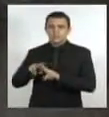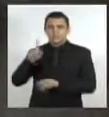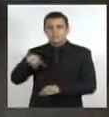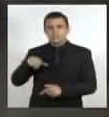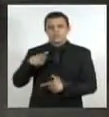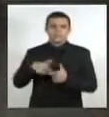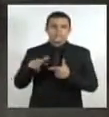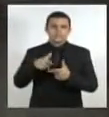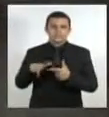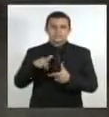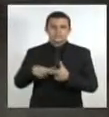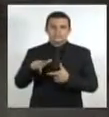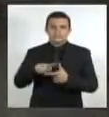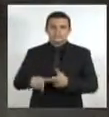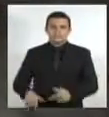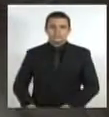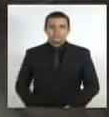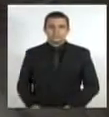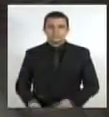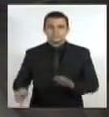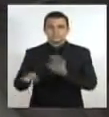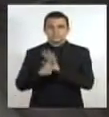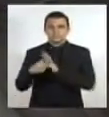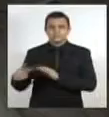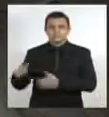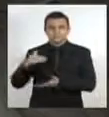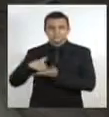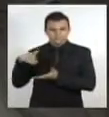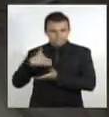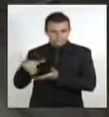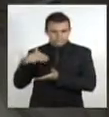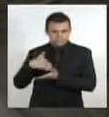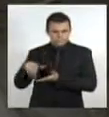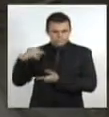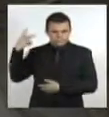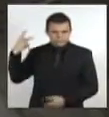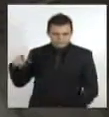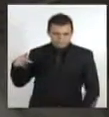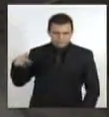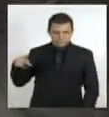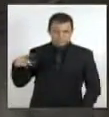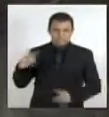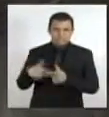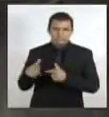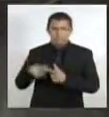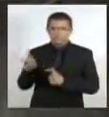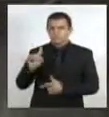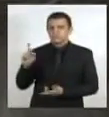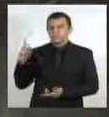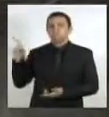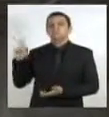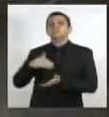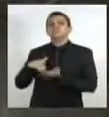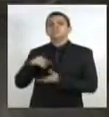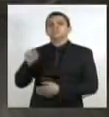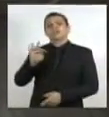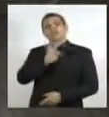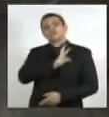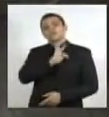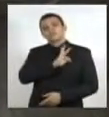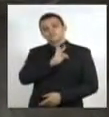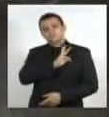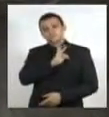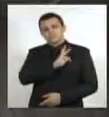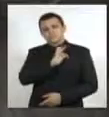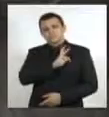problema do secretário que estava conduzindo. O secretário até era um técnico de